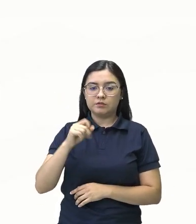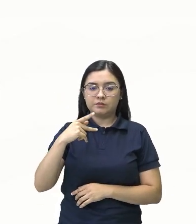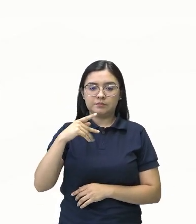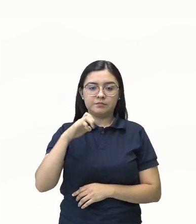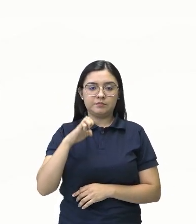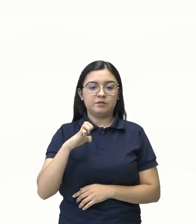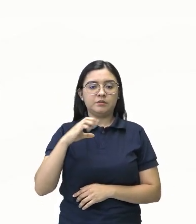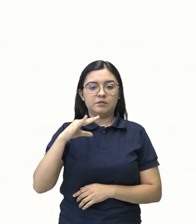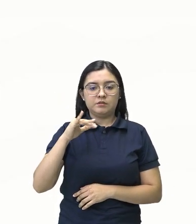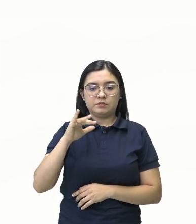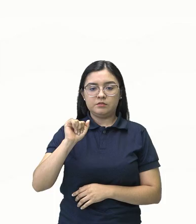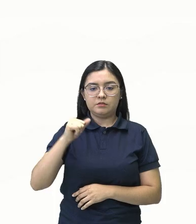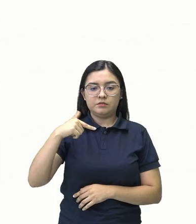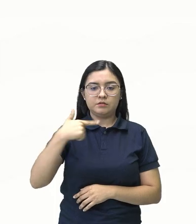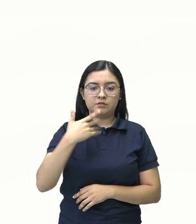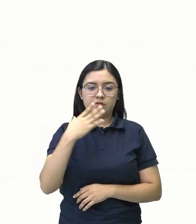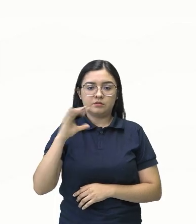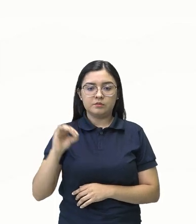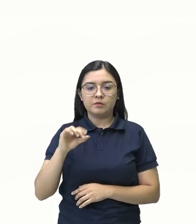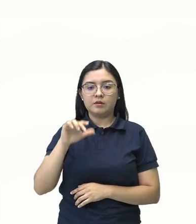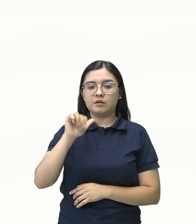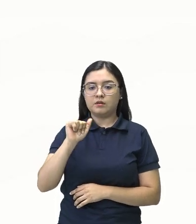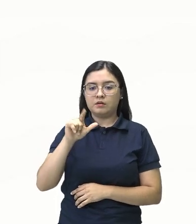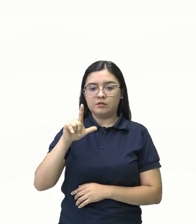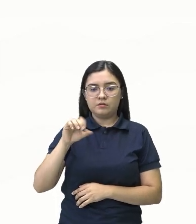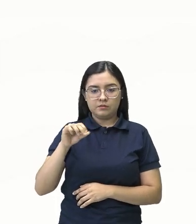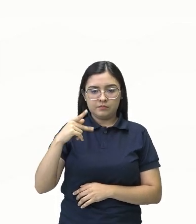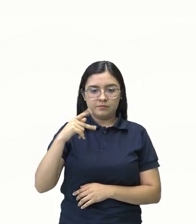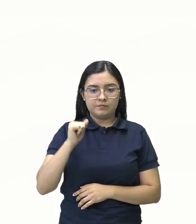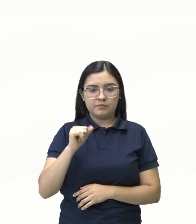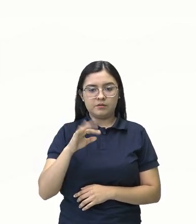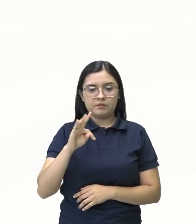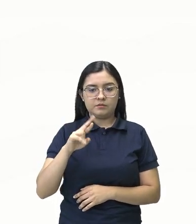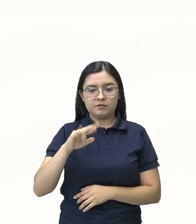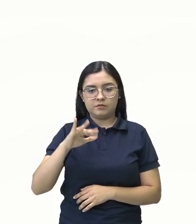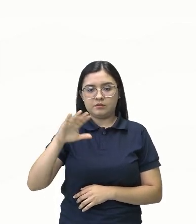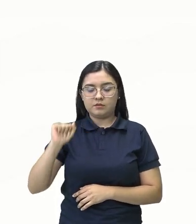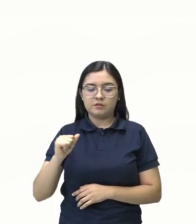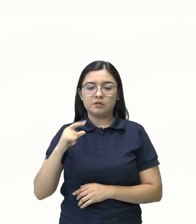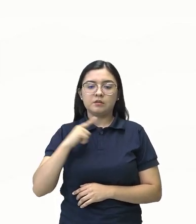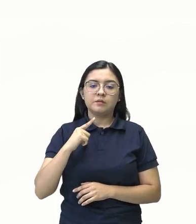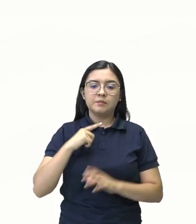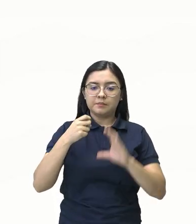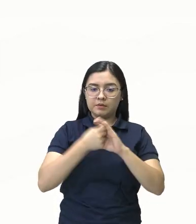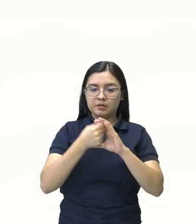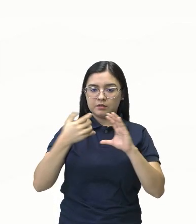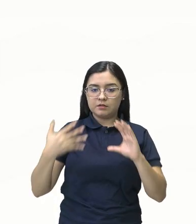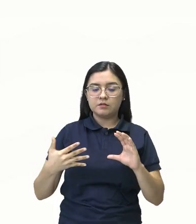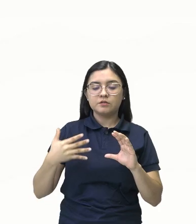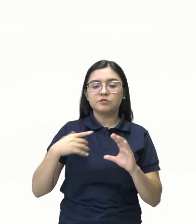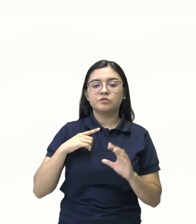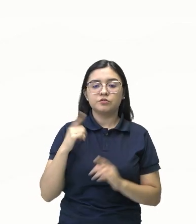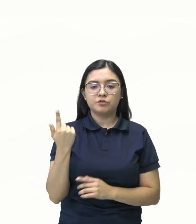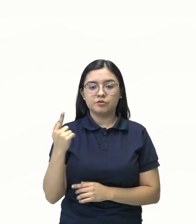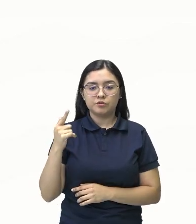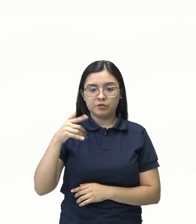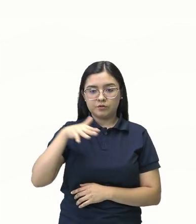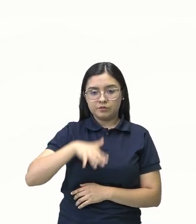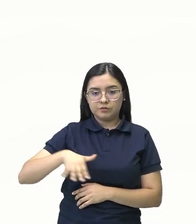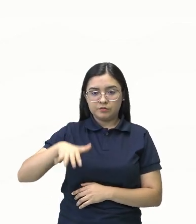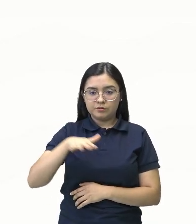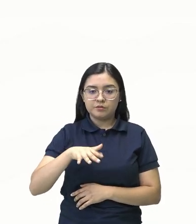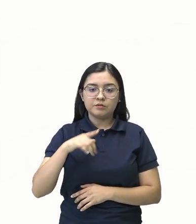a característica da presença de uma condição geográfica, que vai fazer esse processo do isolamento das